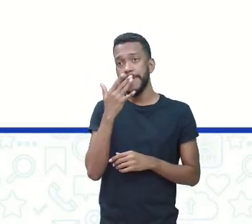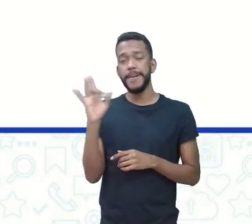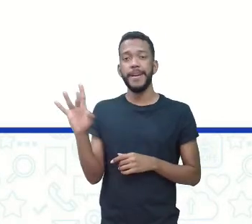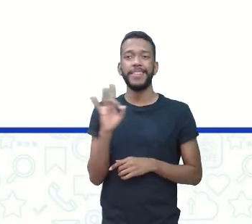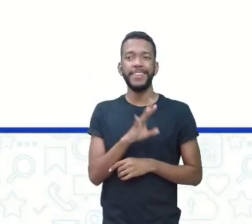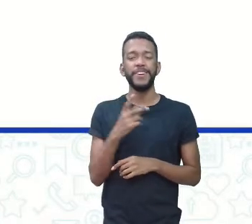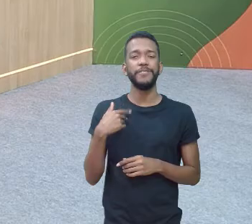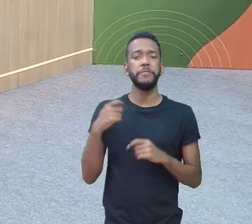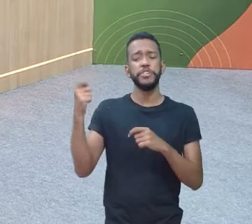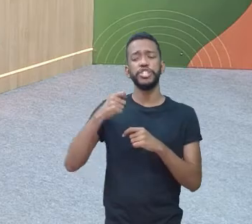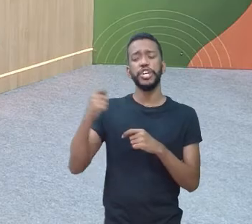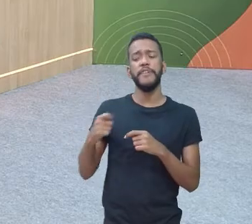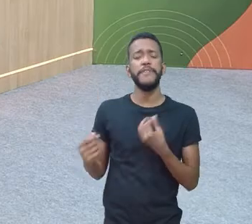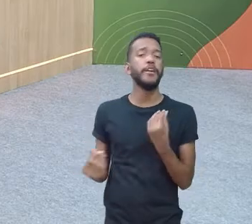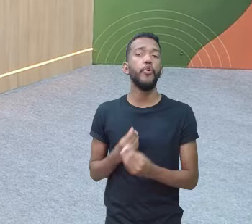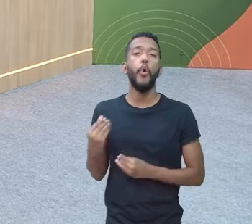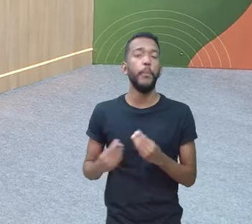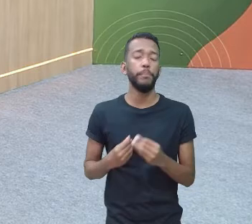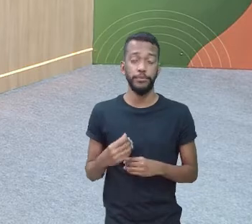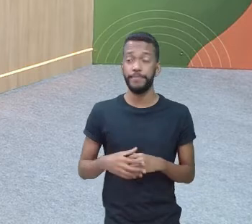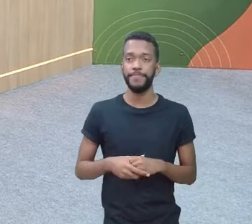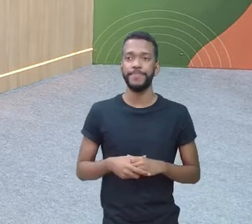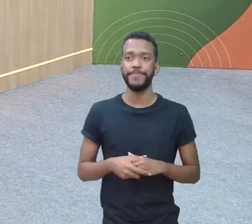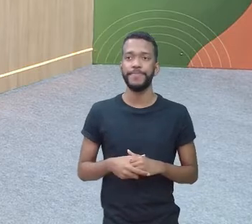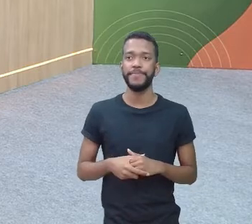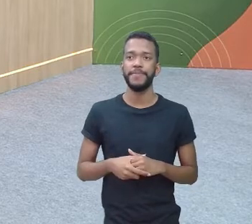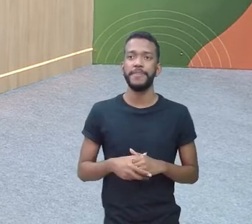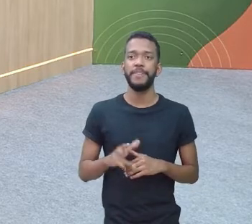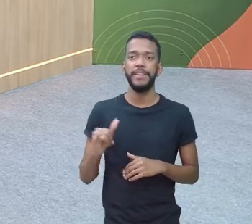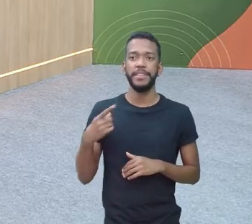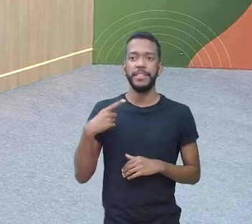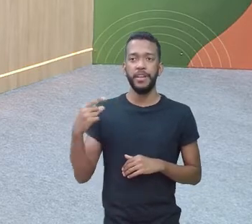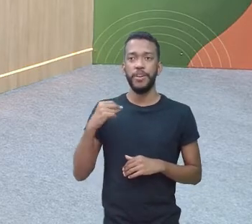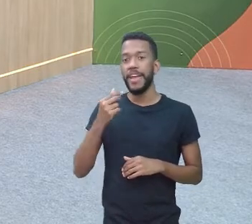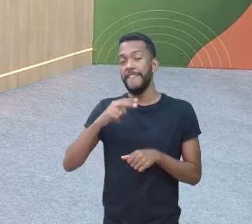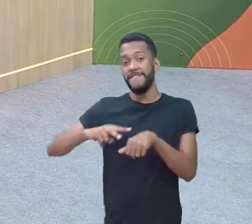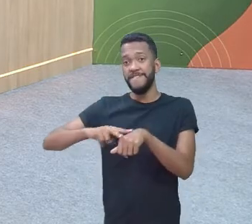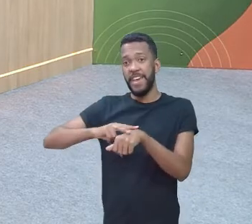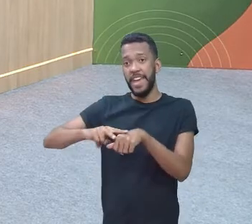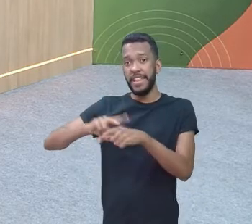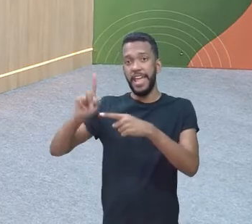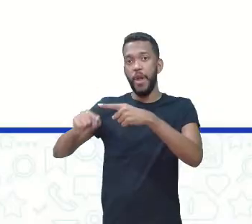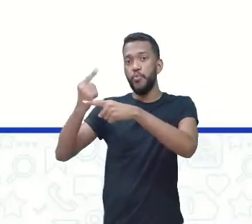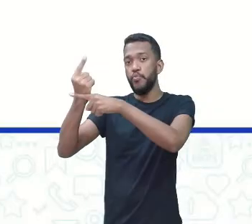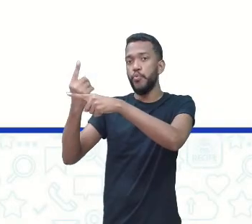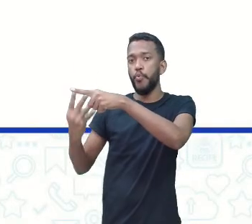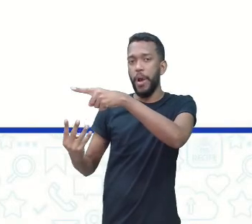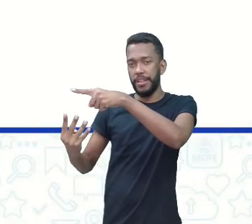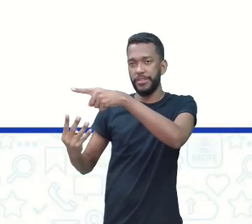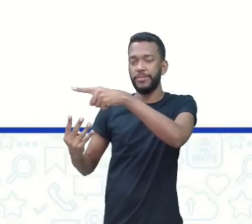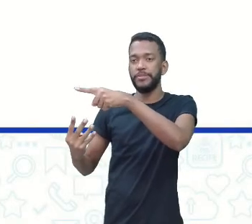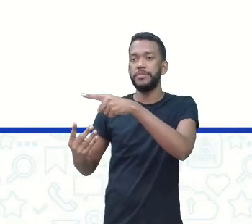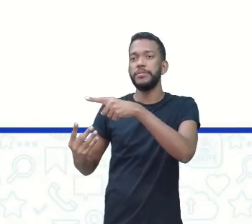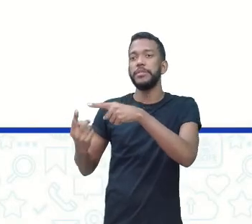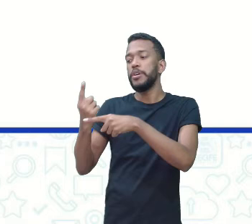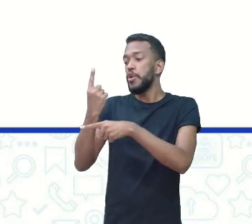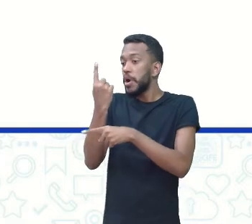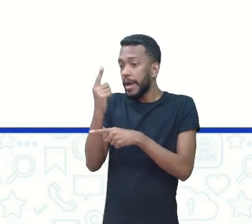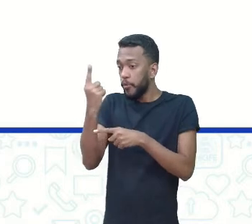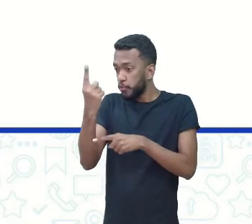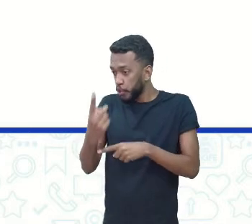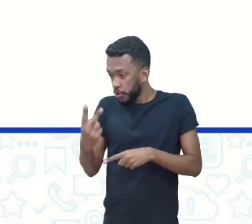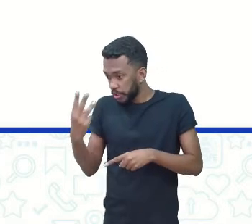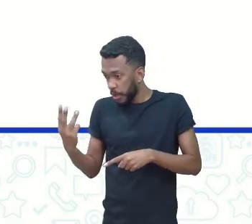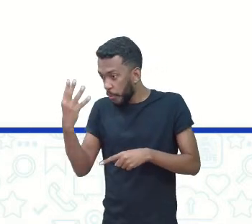eu vou escrever para representar essa fração, né? A gente vai ter que essa cor verde é 1/4, eu peguei uma de